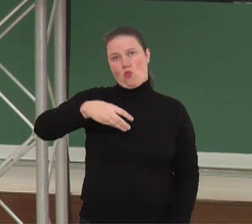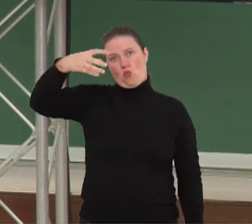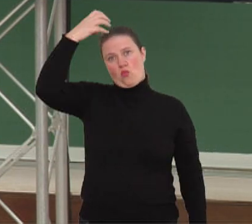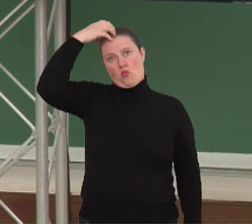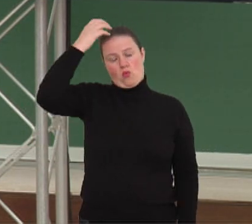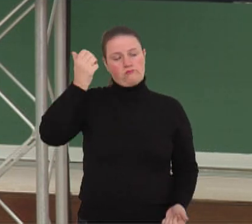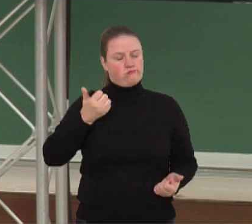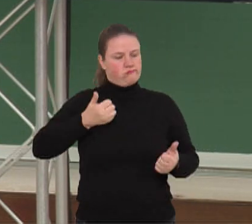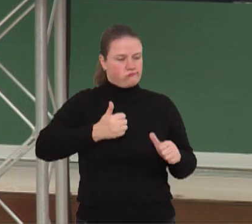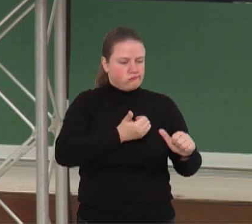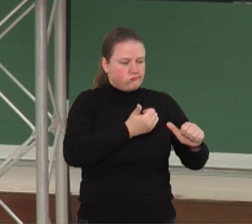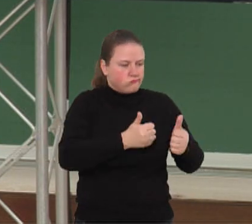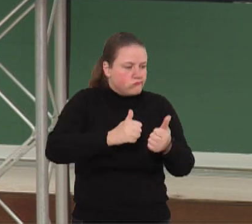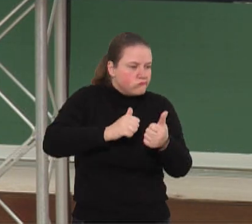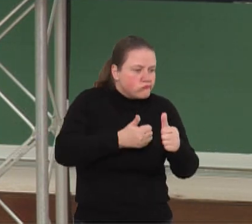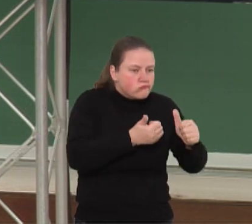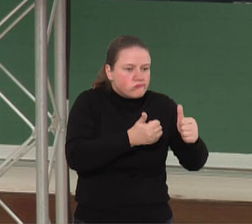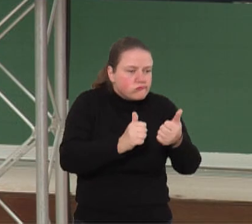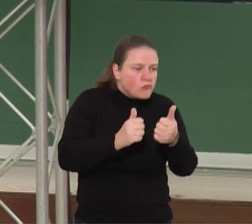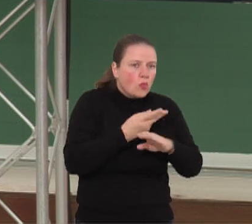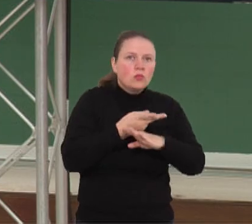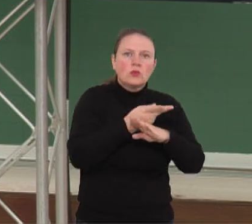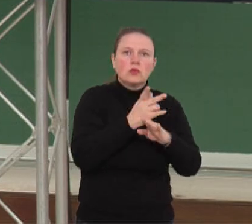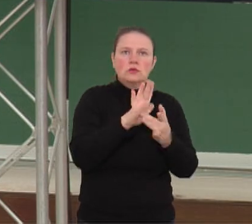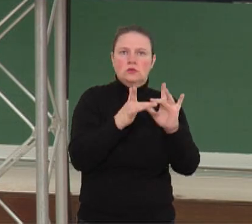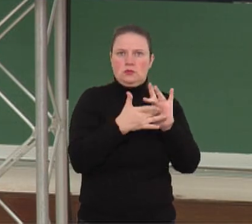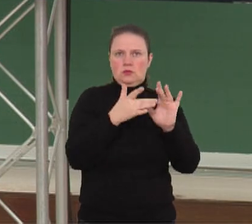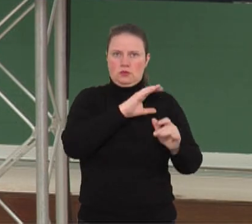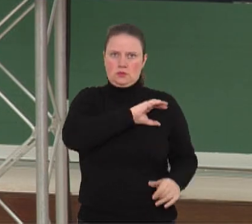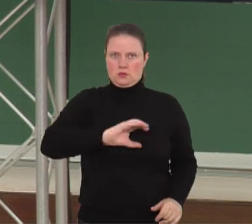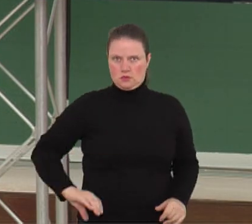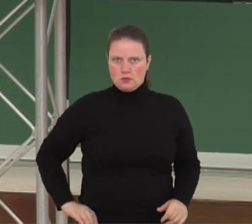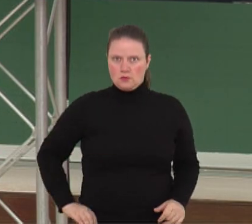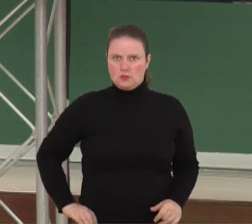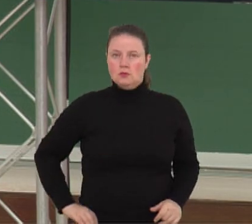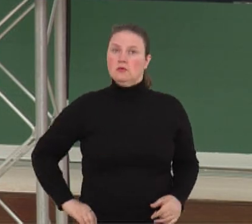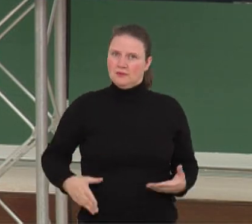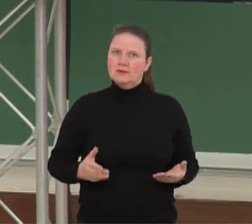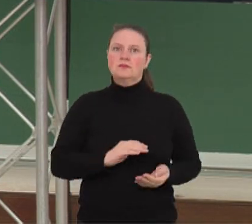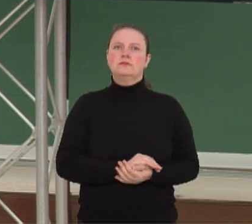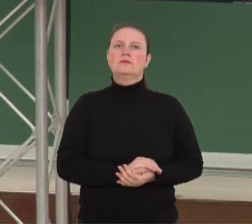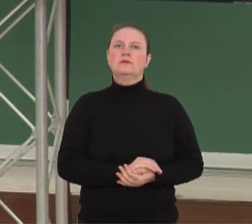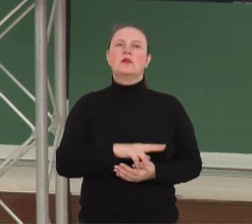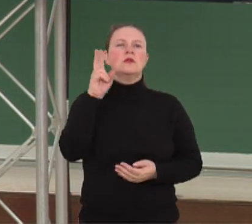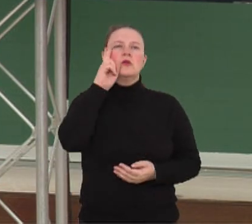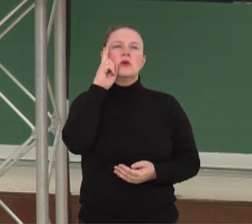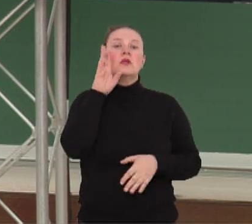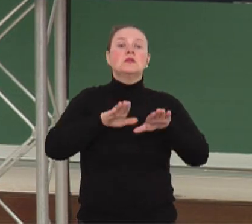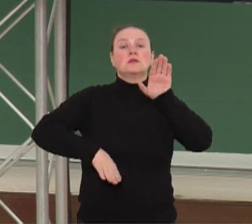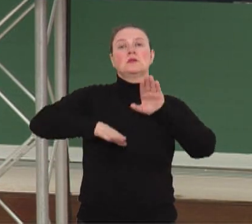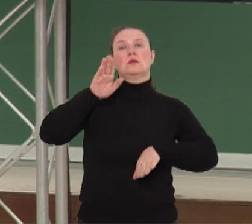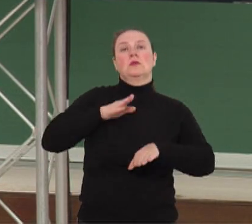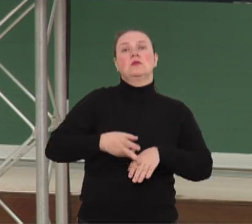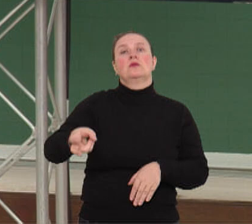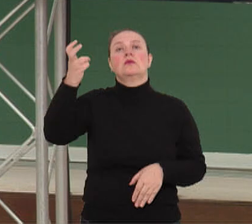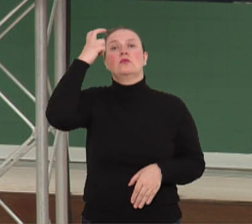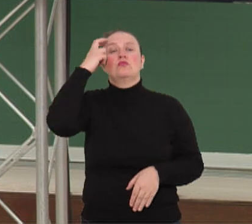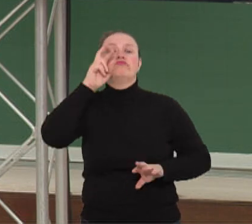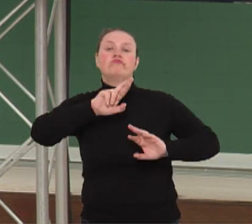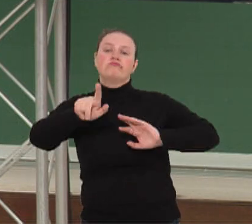a Jesus Cristo. E são as mesmas estrelas, é o mesmo céu. Depende de como a cultura enxerga